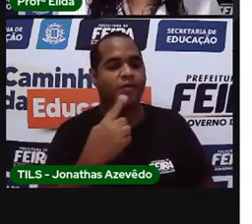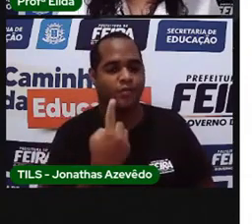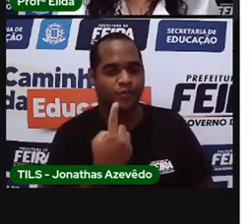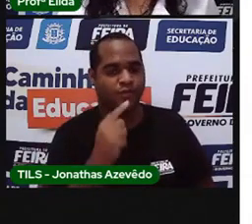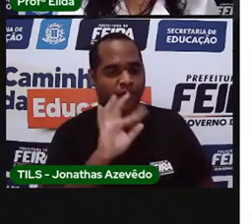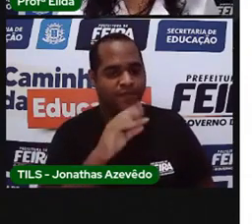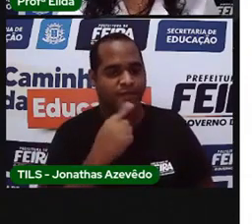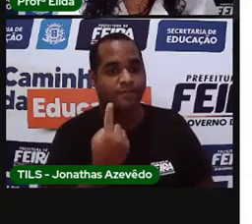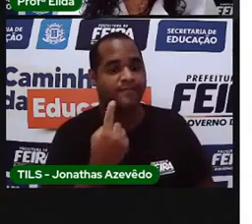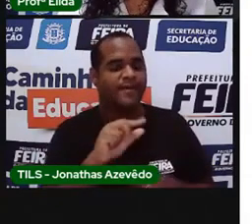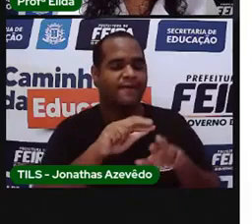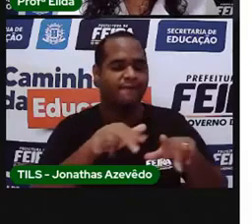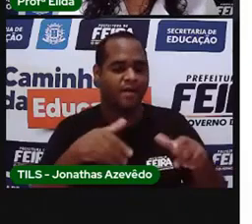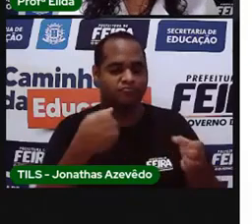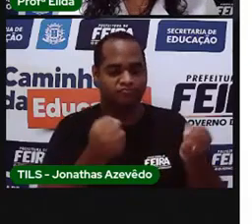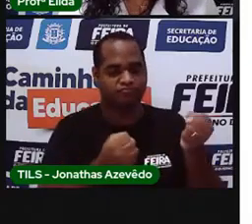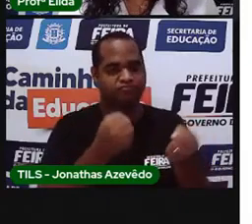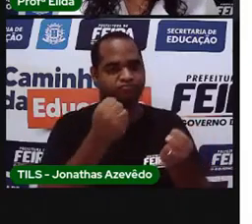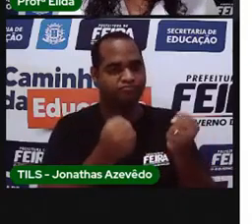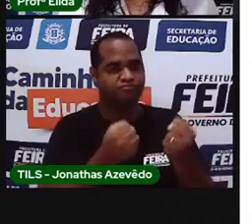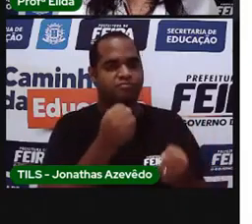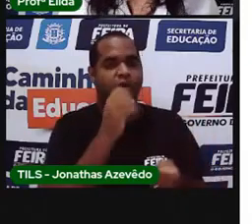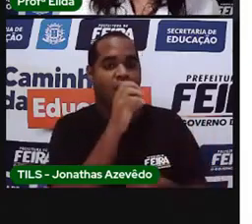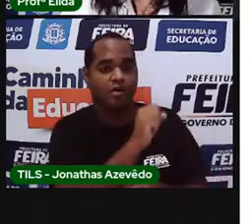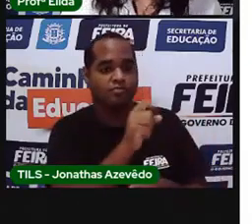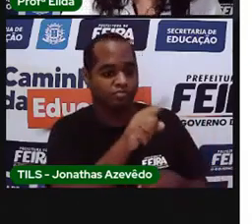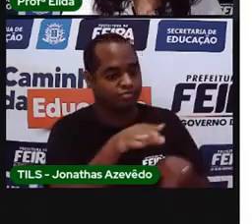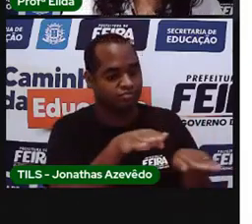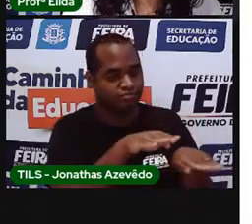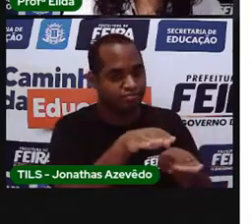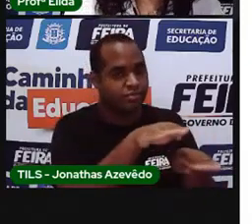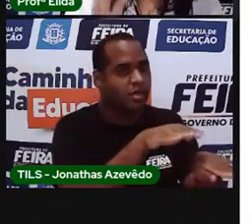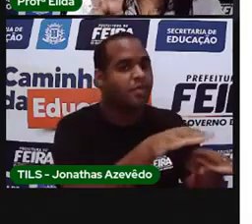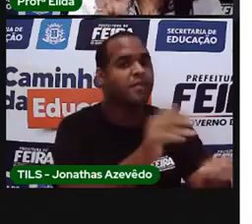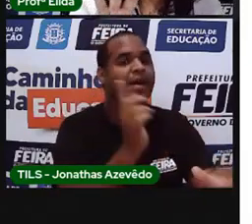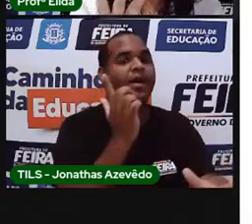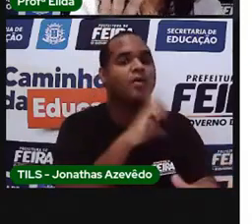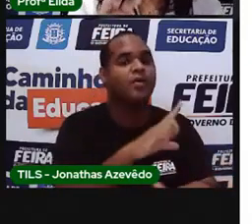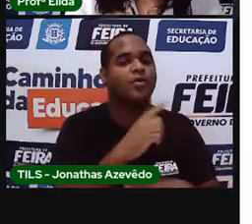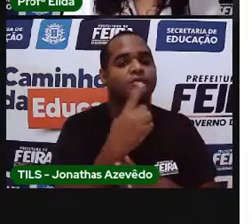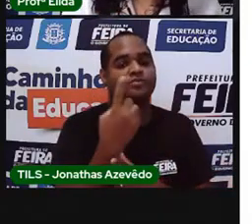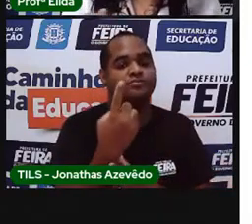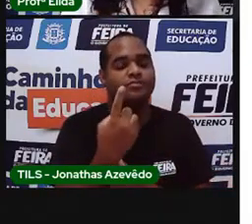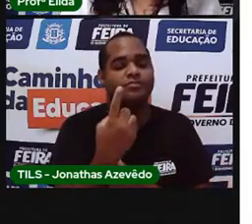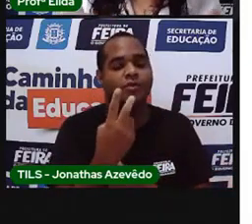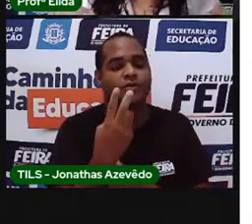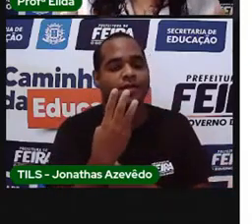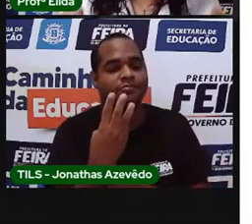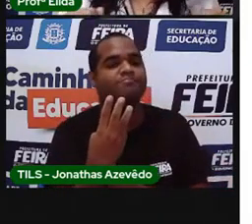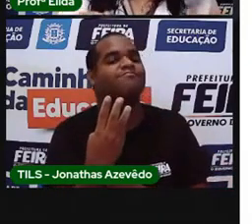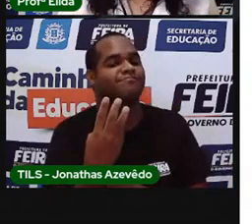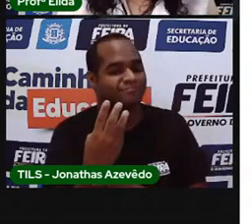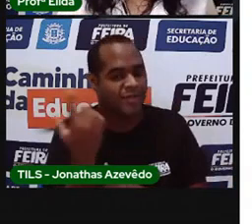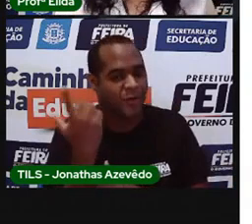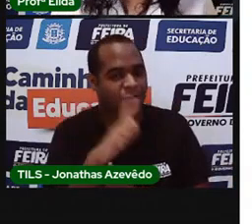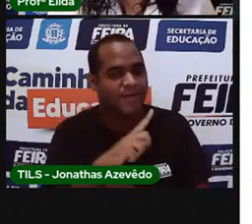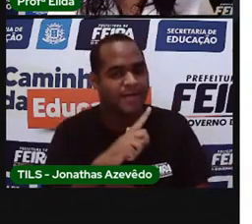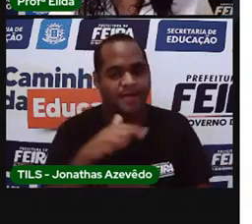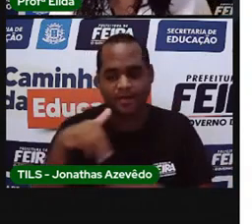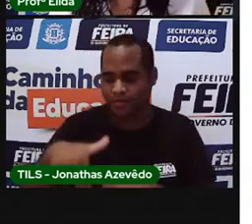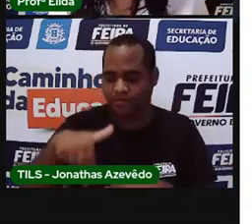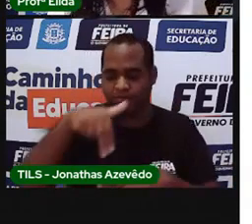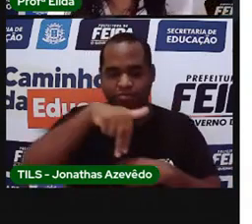Muitos carros na corrida. E somente três sobem no pódio.